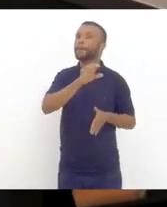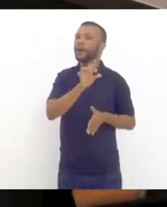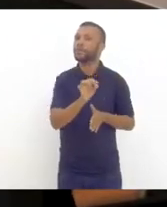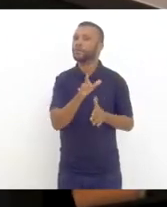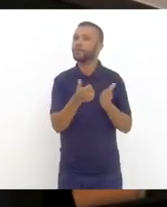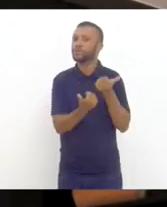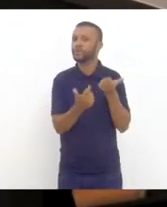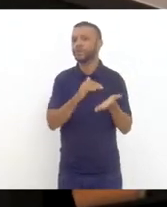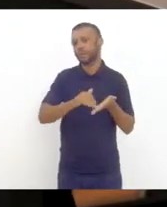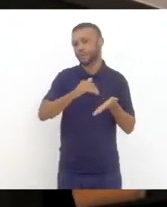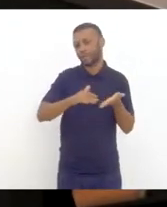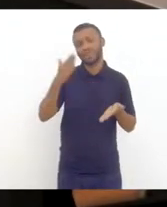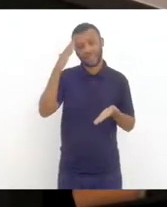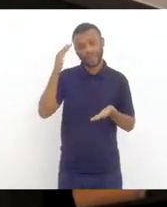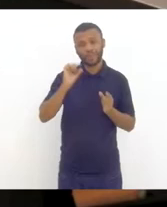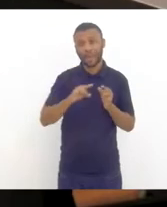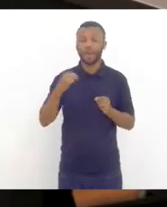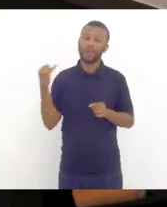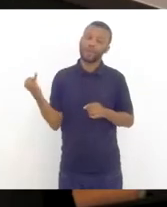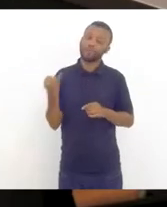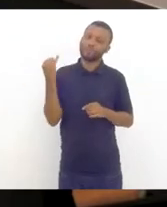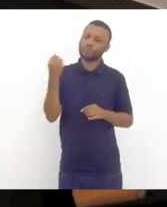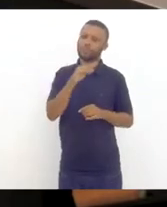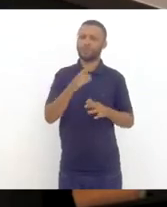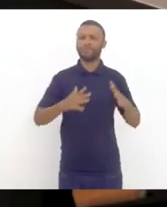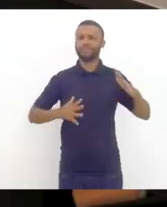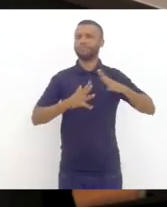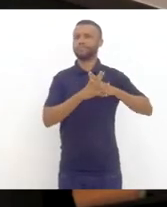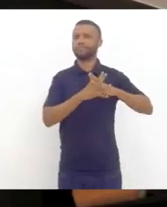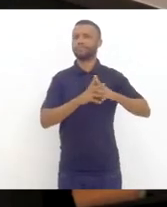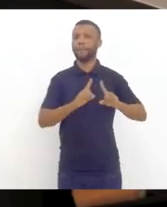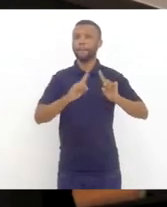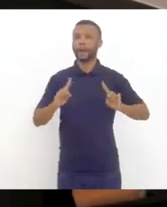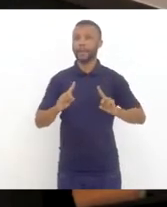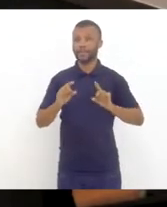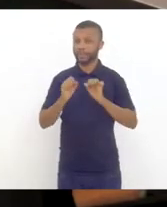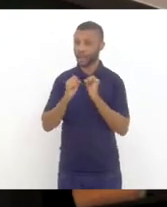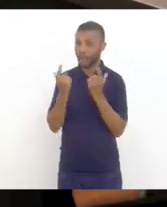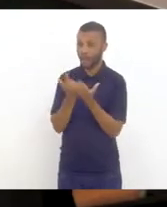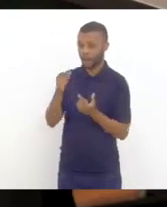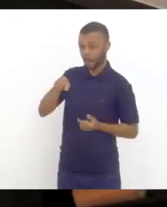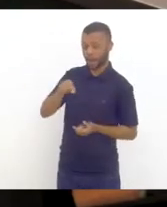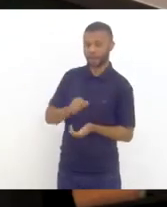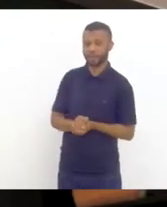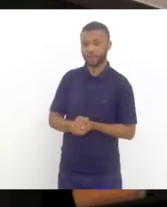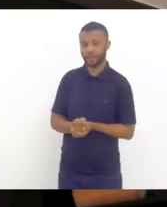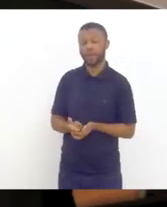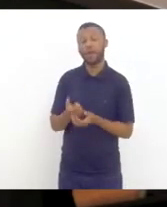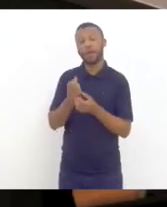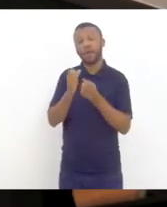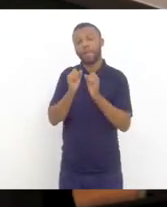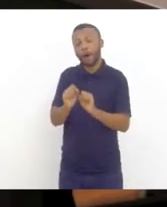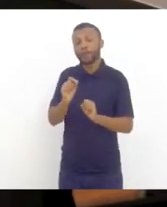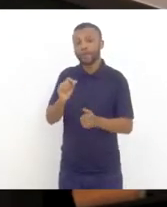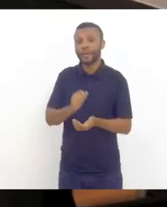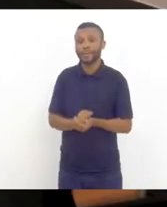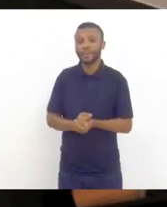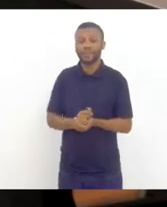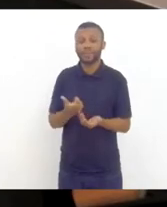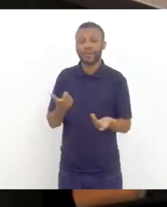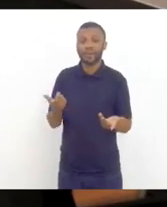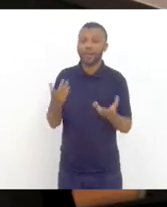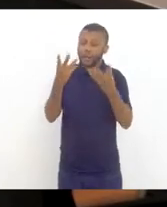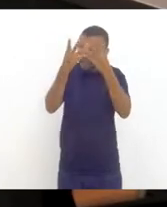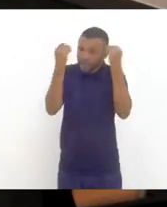gente sabe que é importantíssimo, mas que essa casa também não se furte de